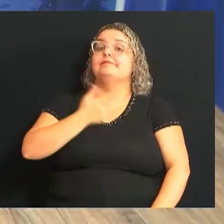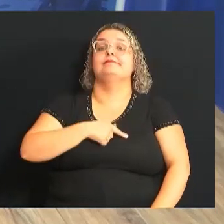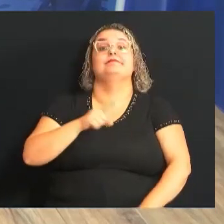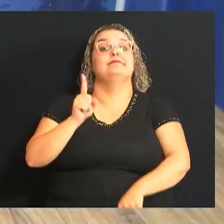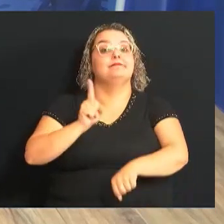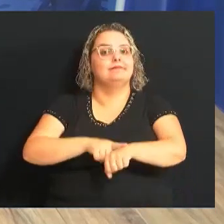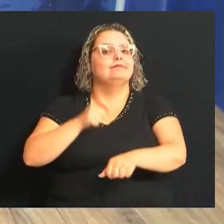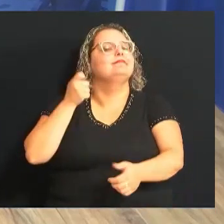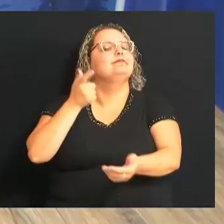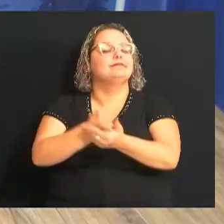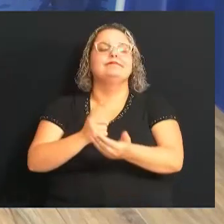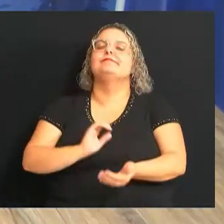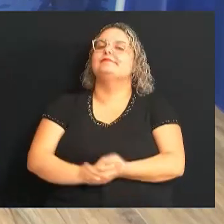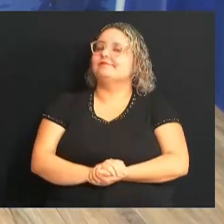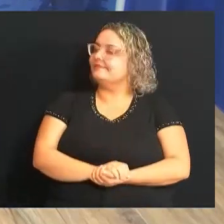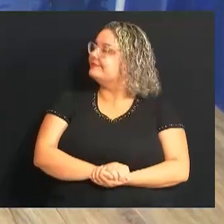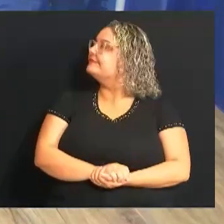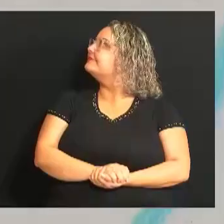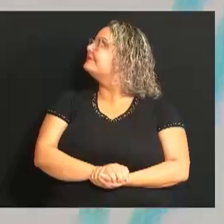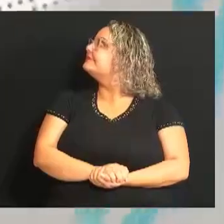fazer esta compra.